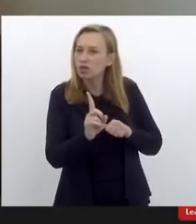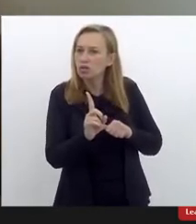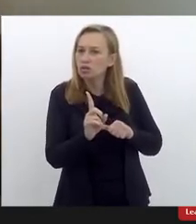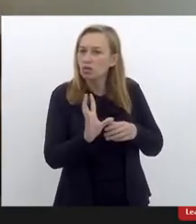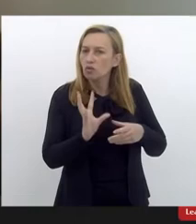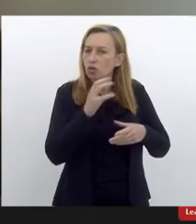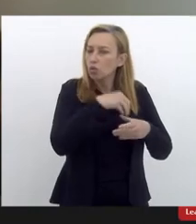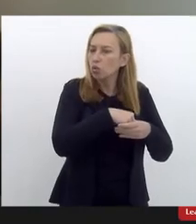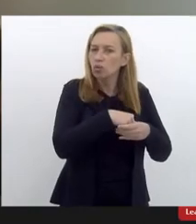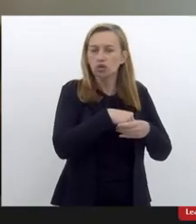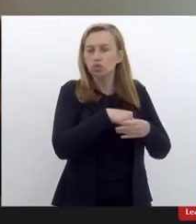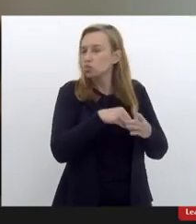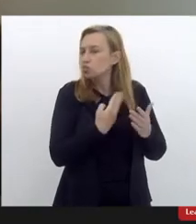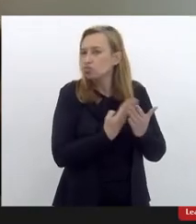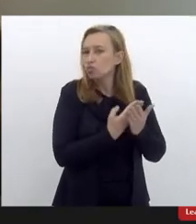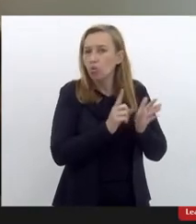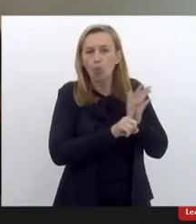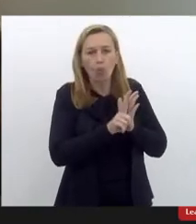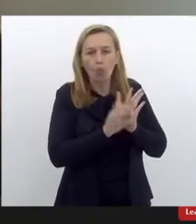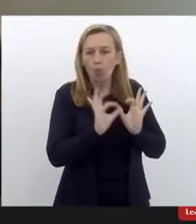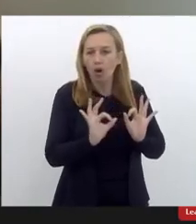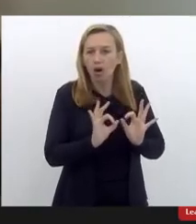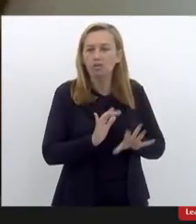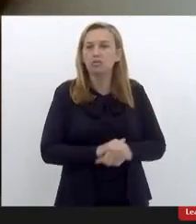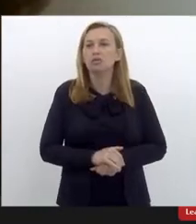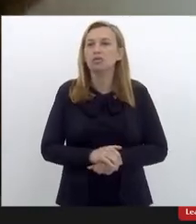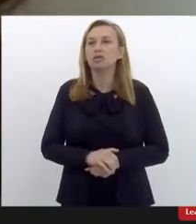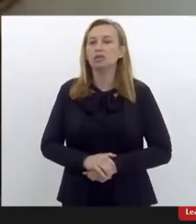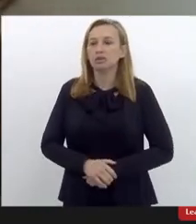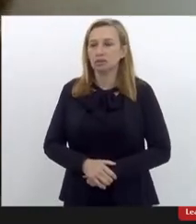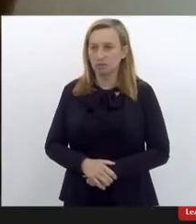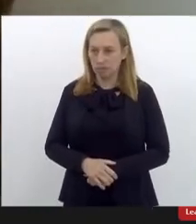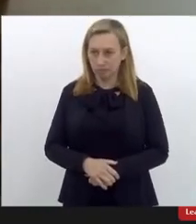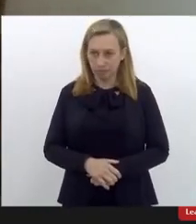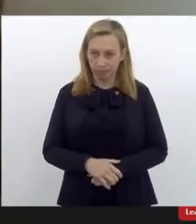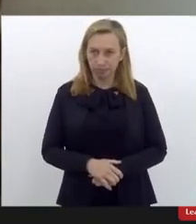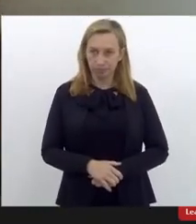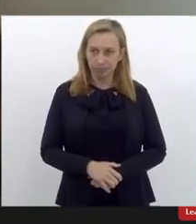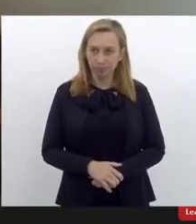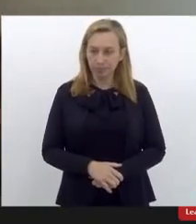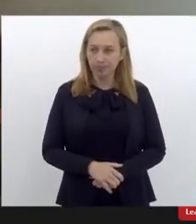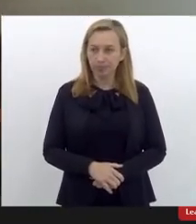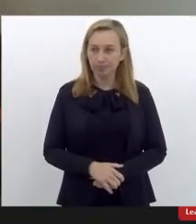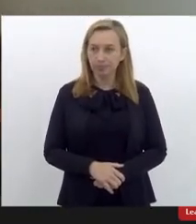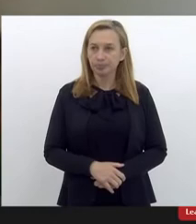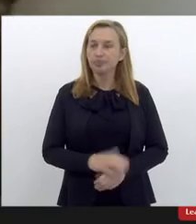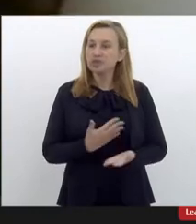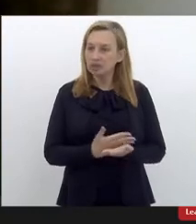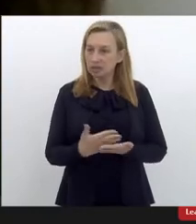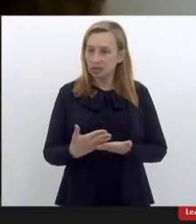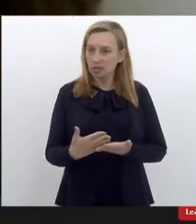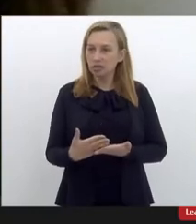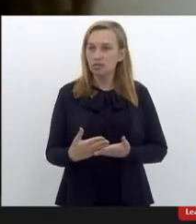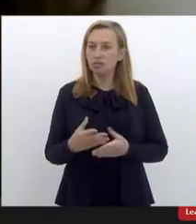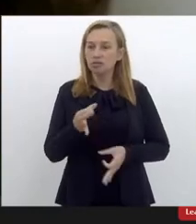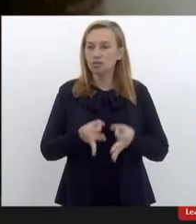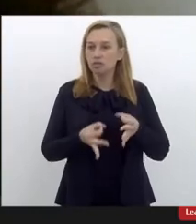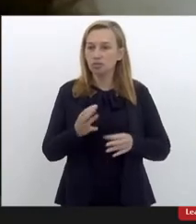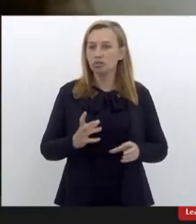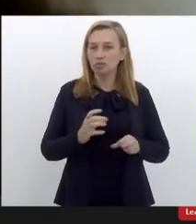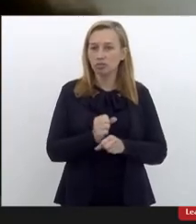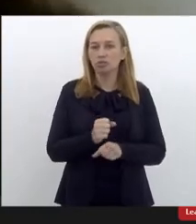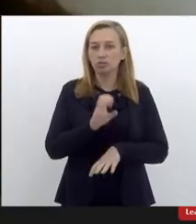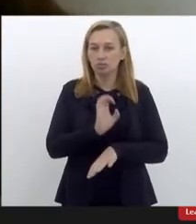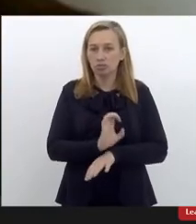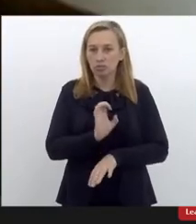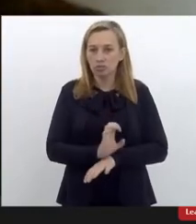não foi objeto de nenhuma fiscalização específica realizada iniciada pelo Tribunal de Contas do Estado,